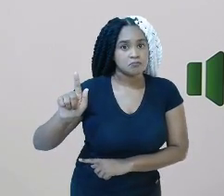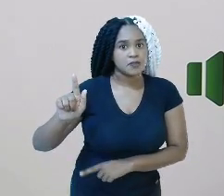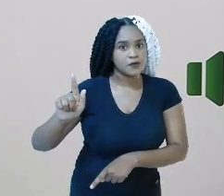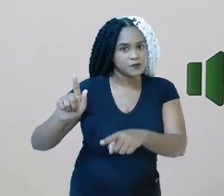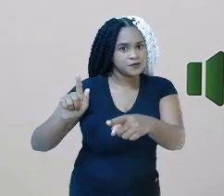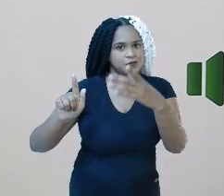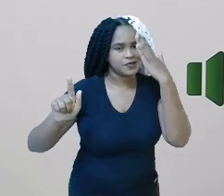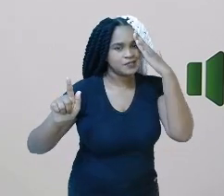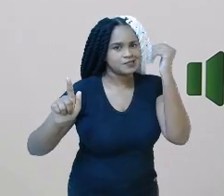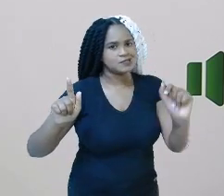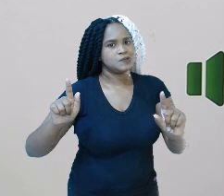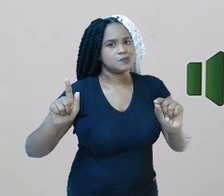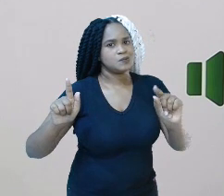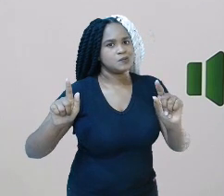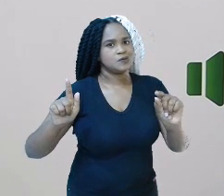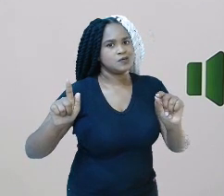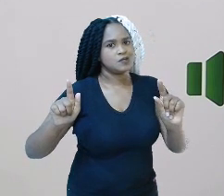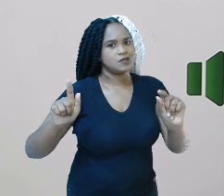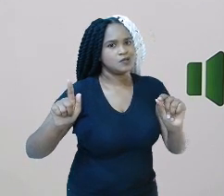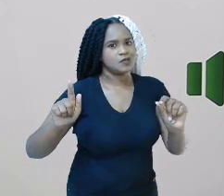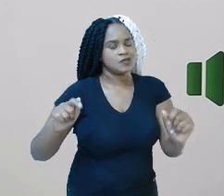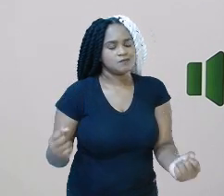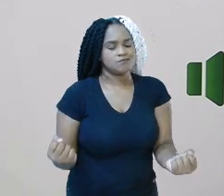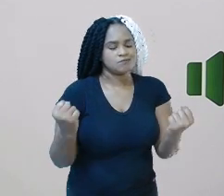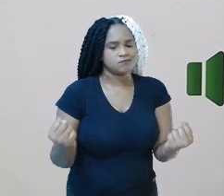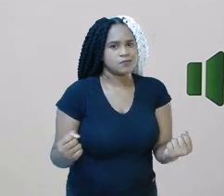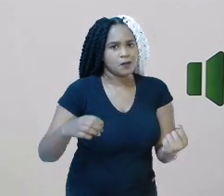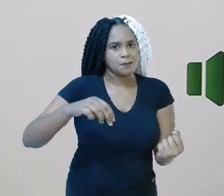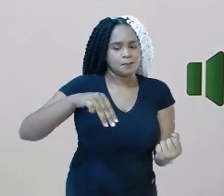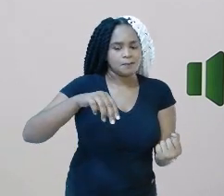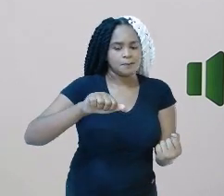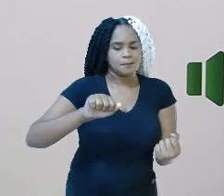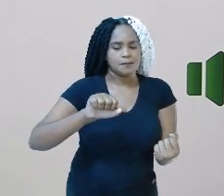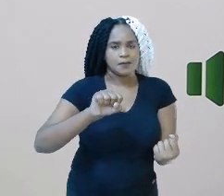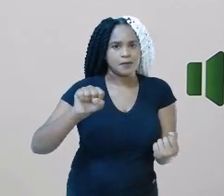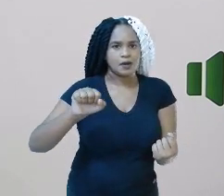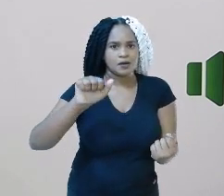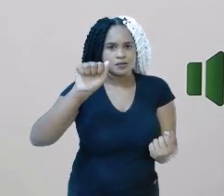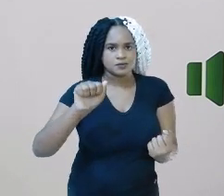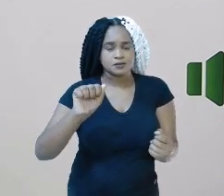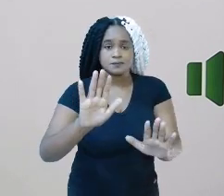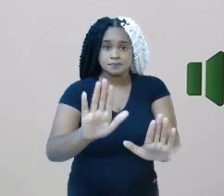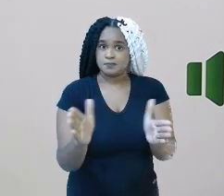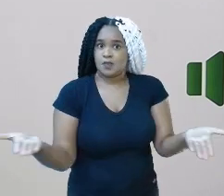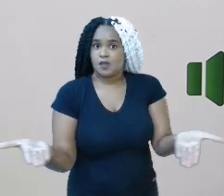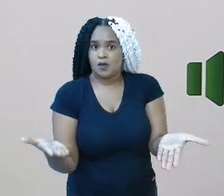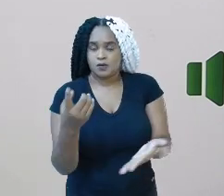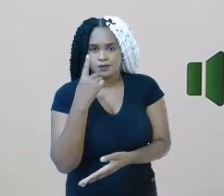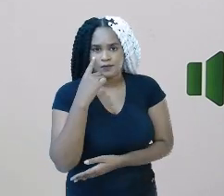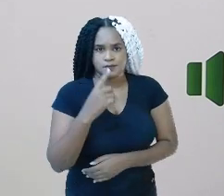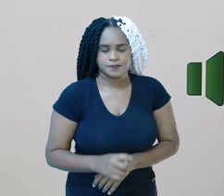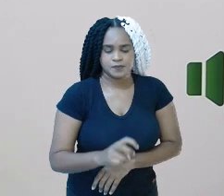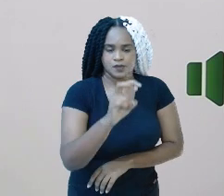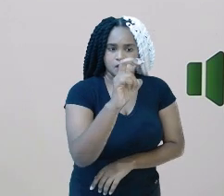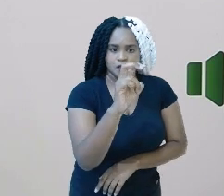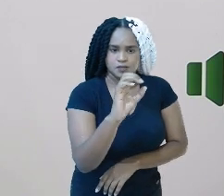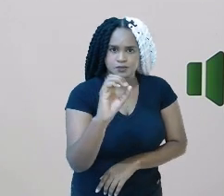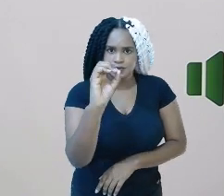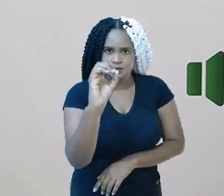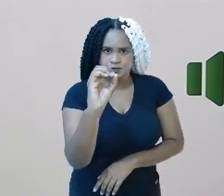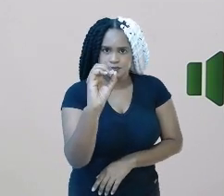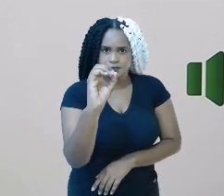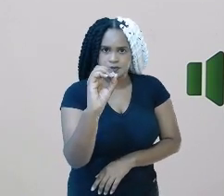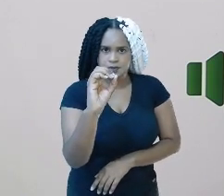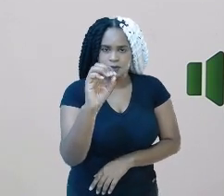você já sabe que eu estou medindo a massa de alguma coisa. E se eu disser assim para você,